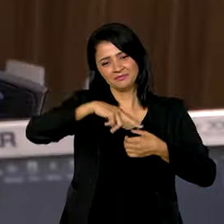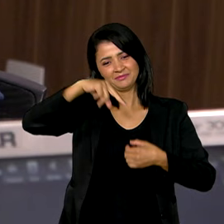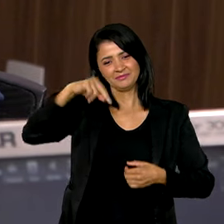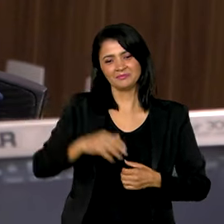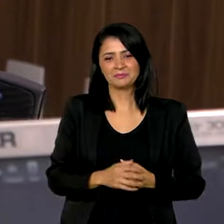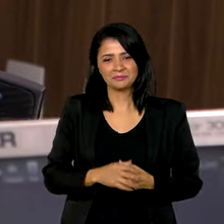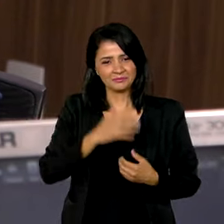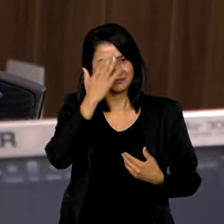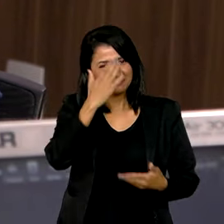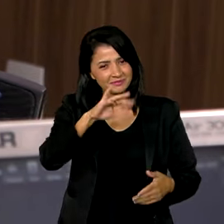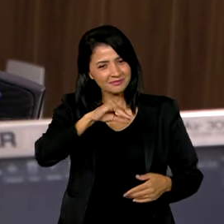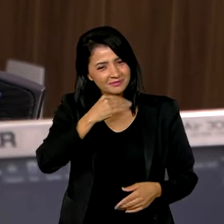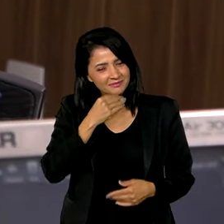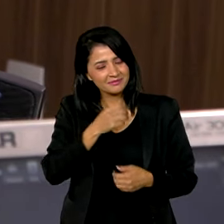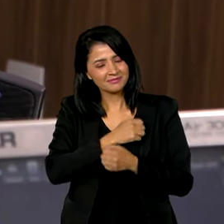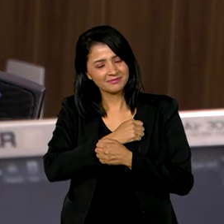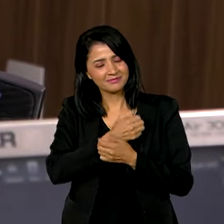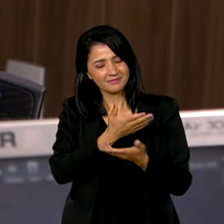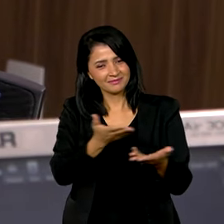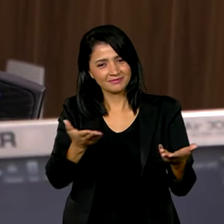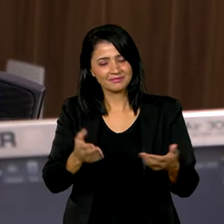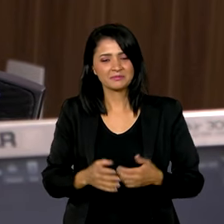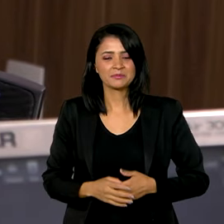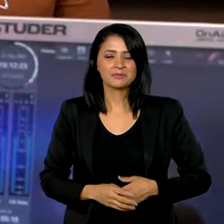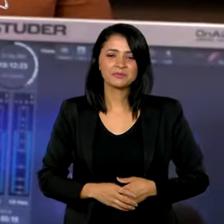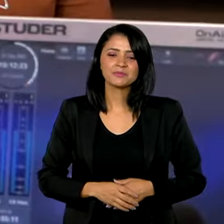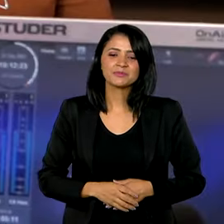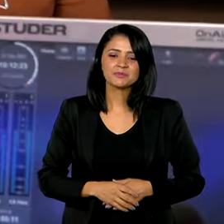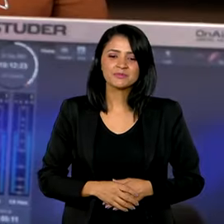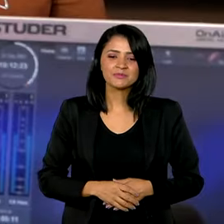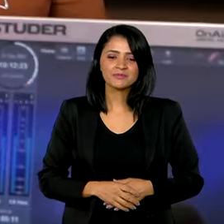Brasil obrigado pela oportunidade Um abraço a todos